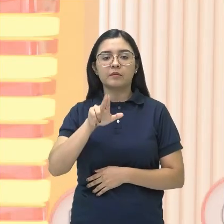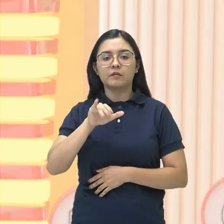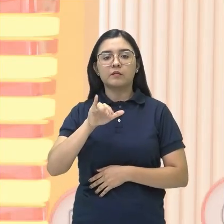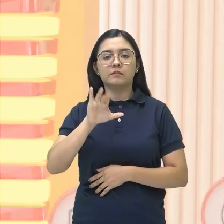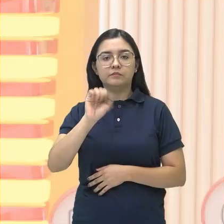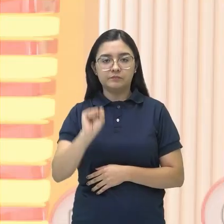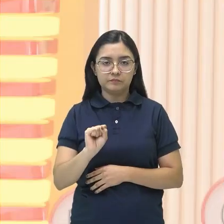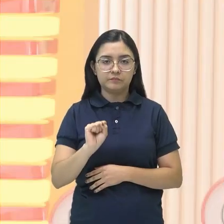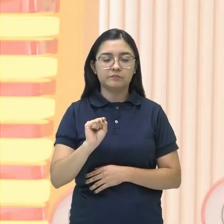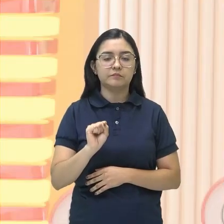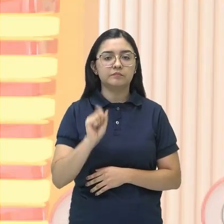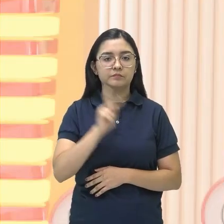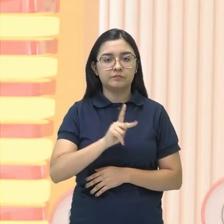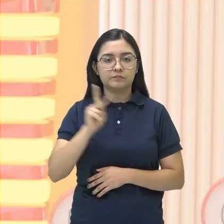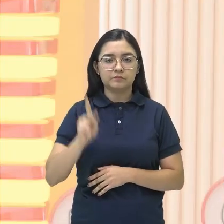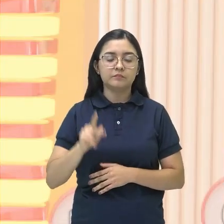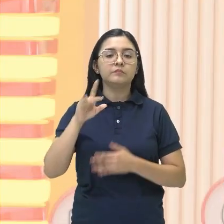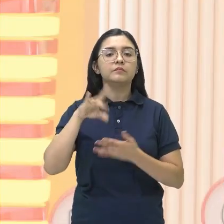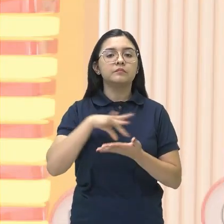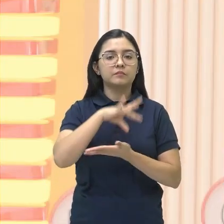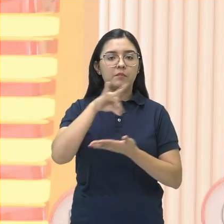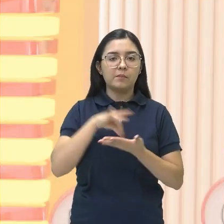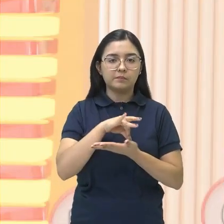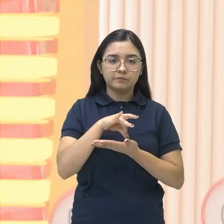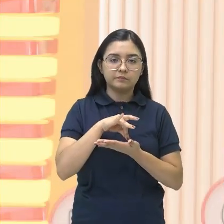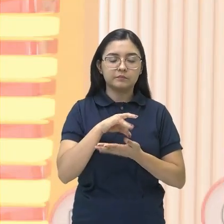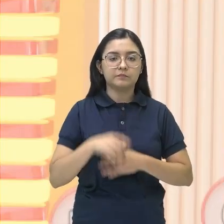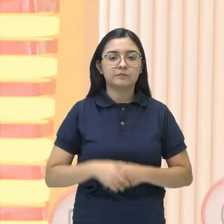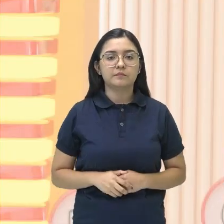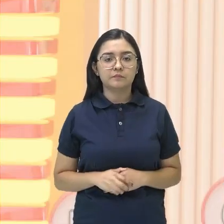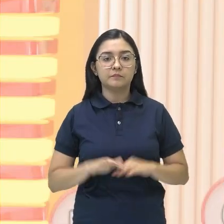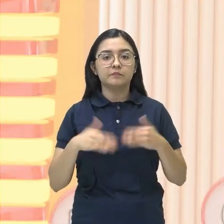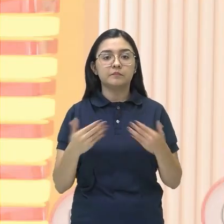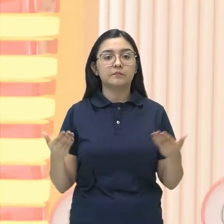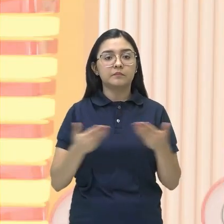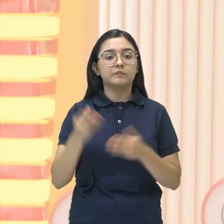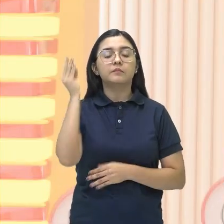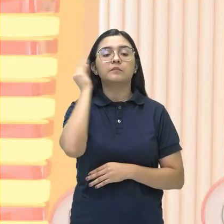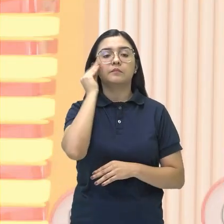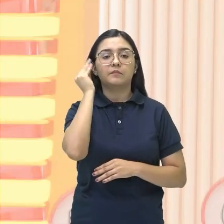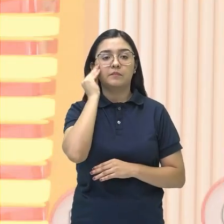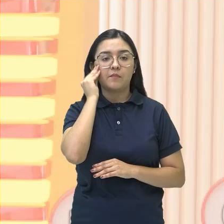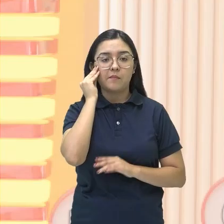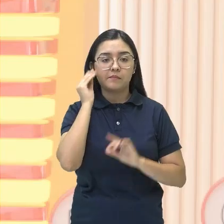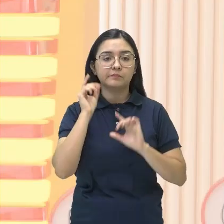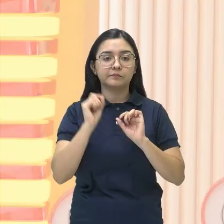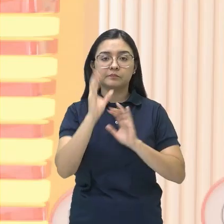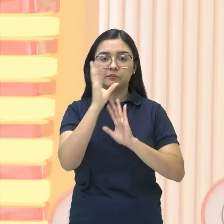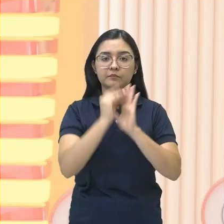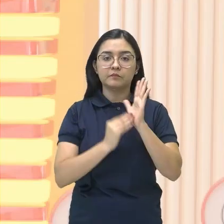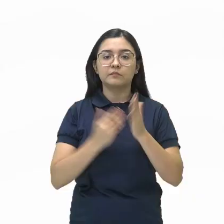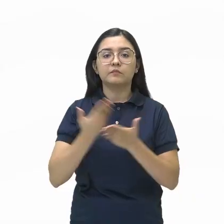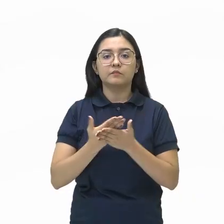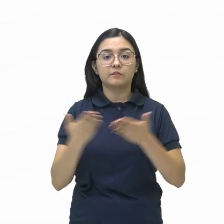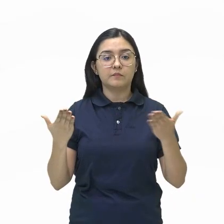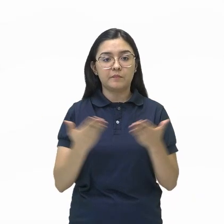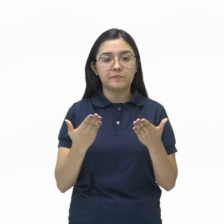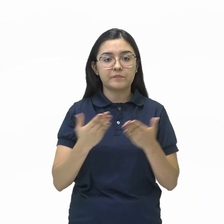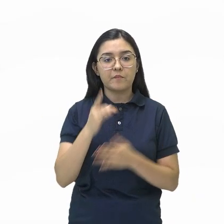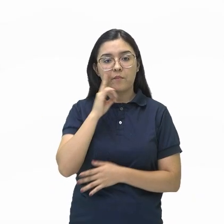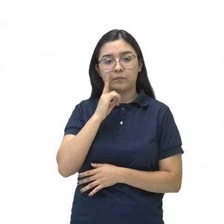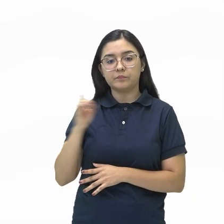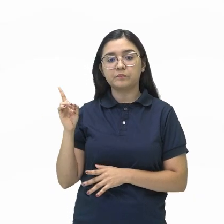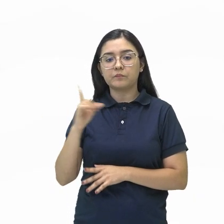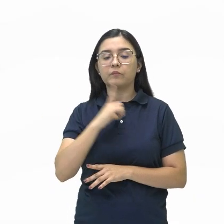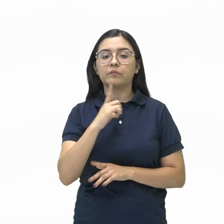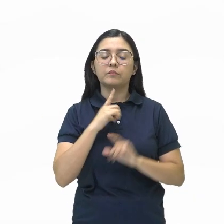professor de filosofia do Centro de Mídia de Educação do Amazonas. Vamos então agora aí acompanhar o assunto dessa aula.